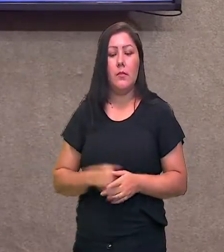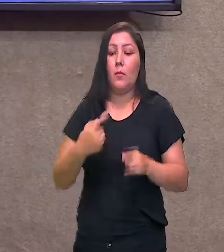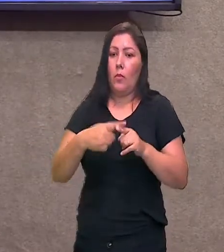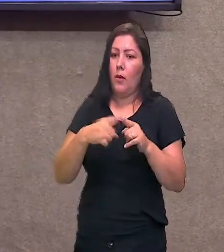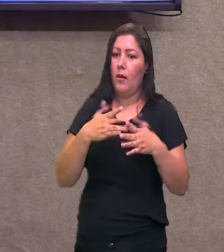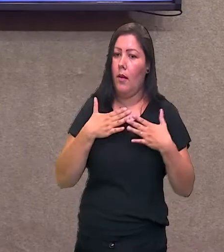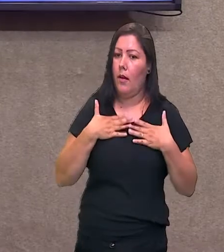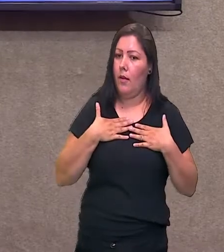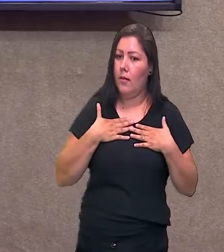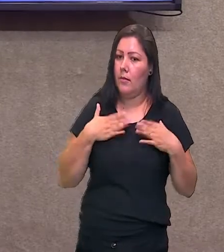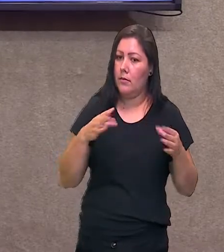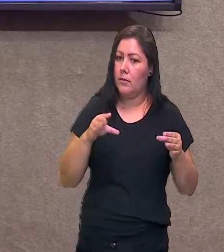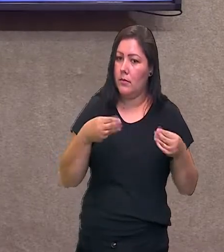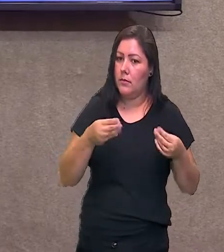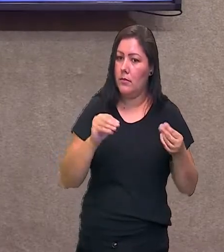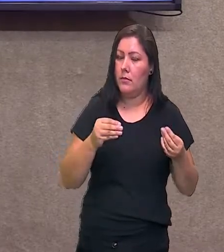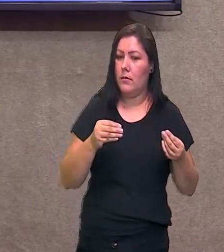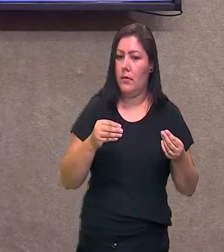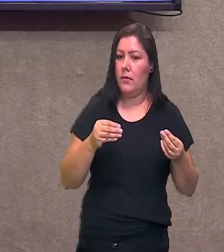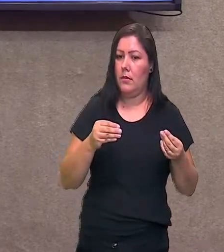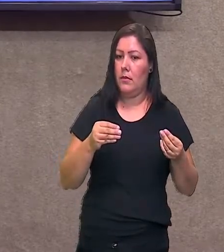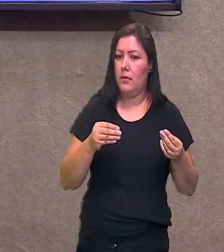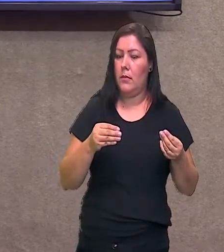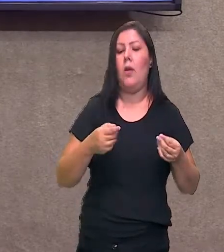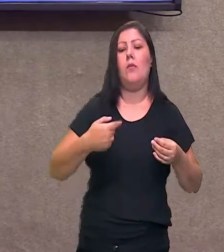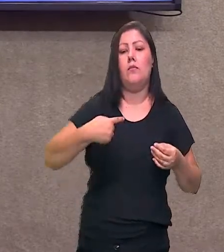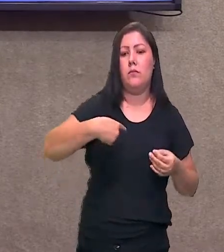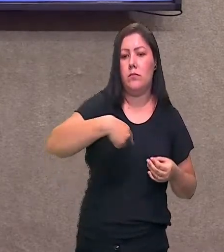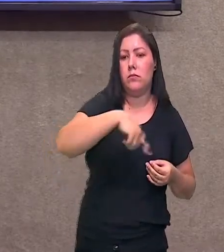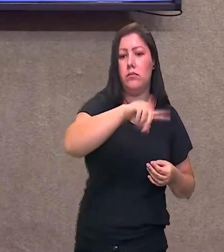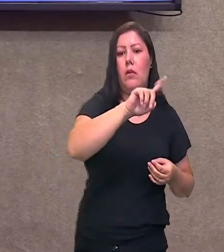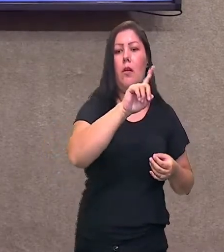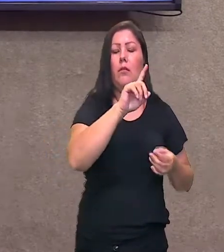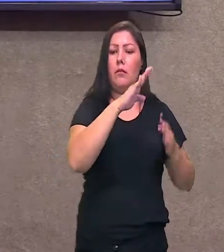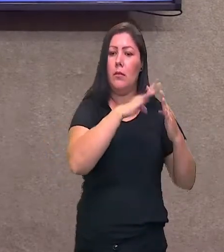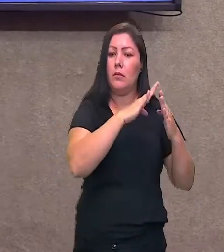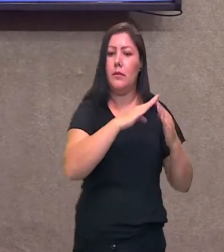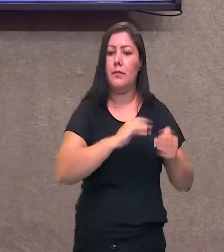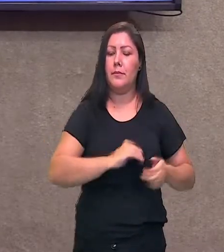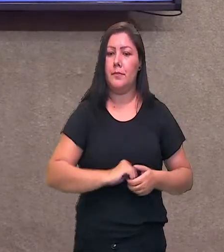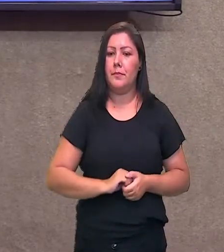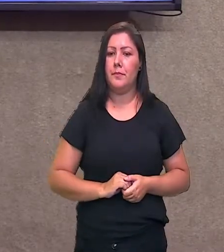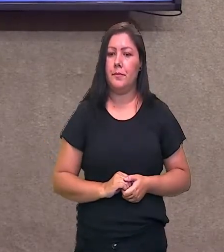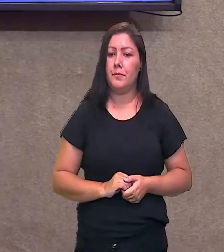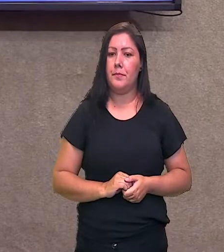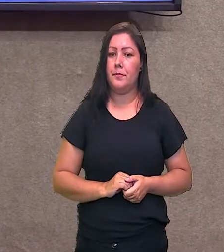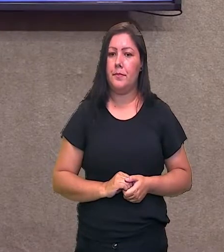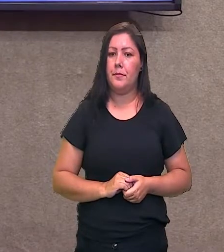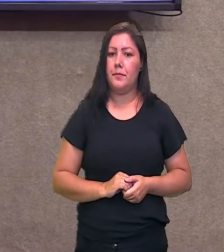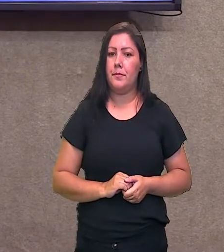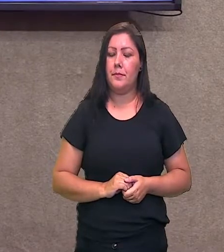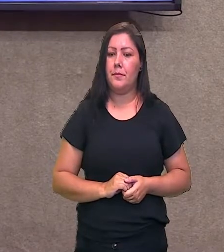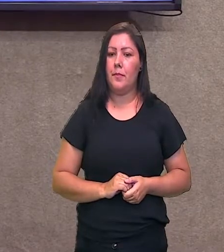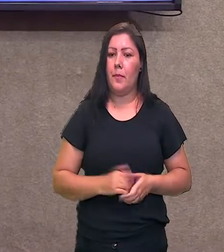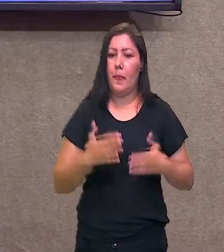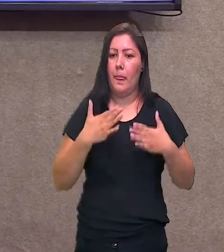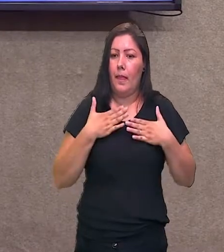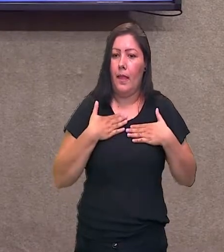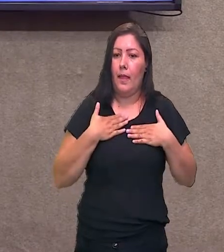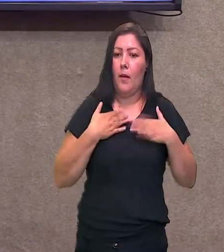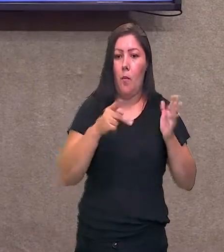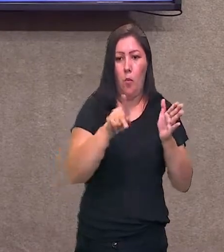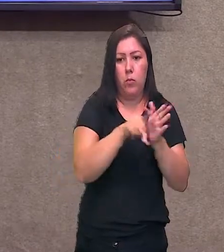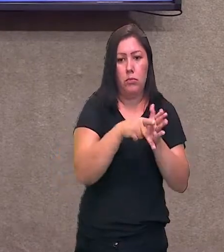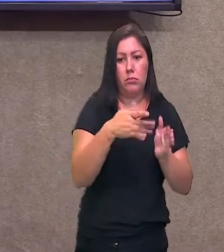minha. Eu trouxe e vou voltar com ela para minha casa. Ela me